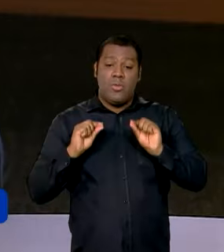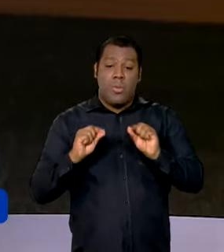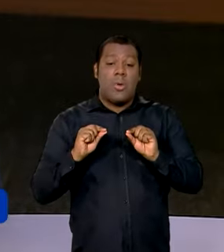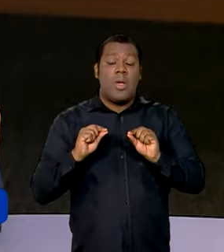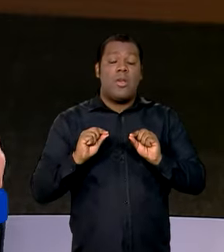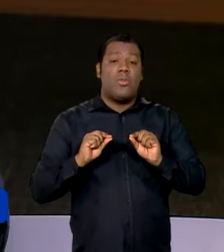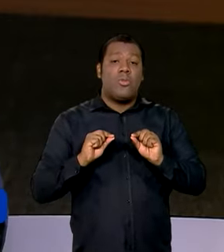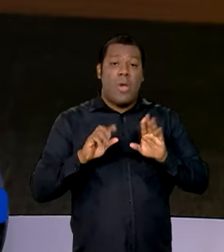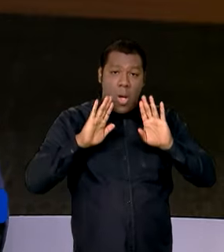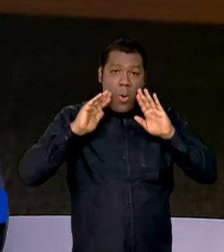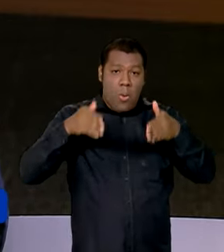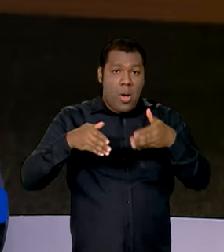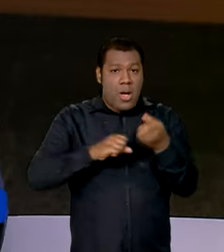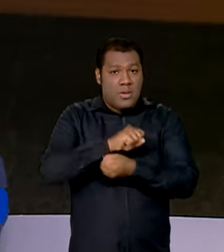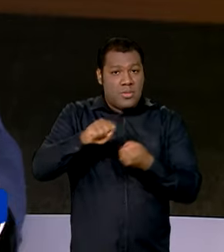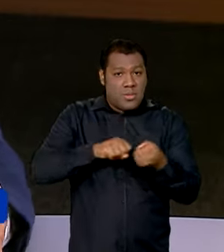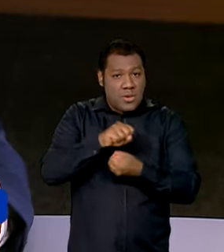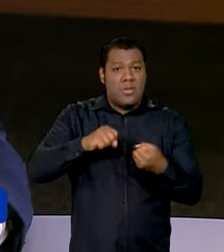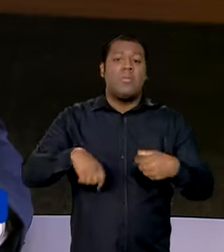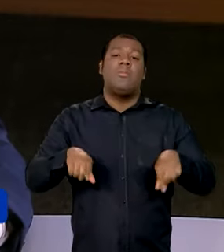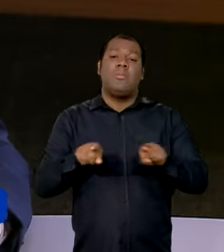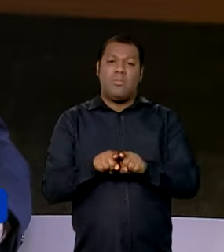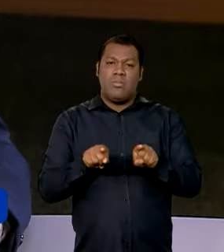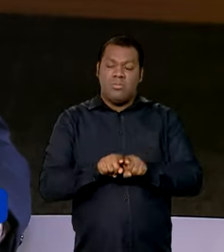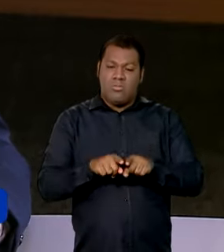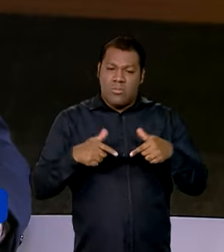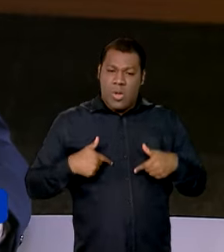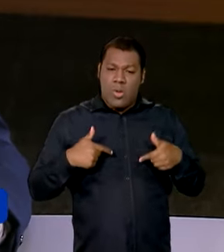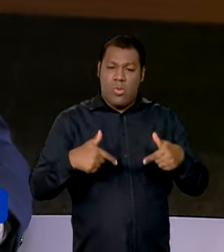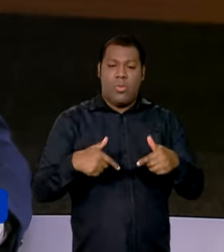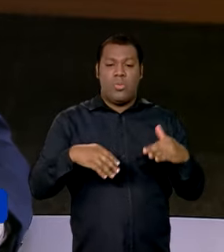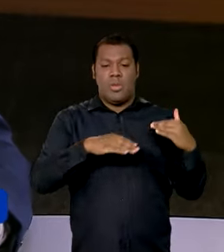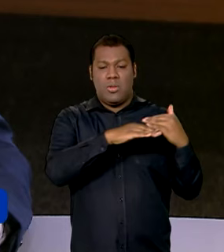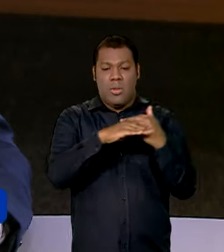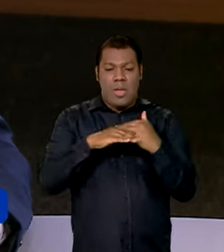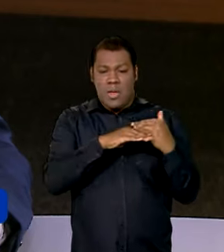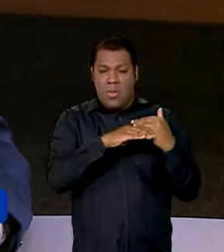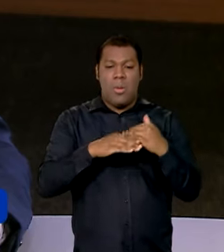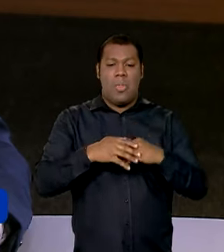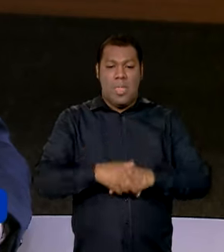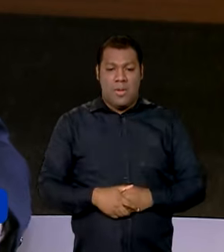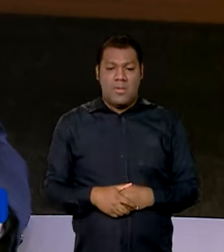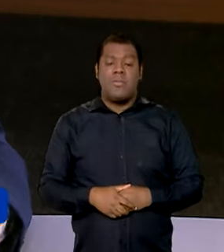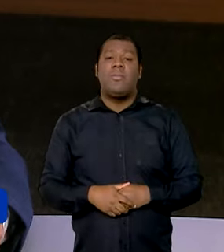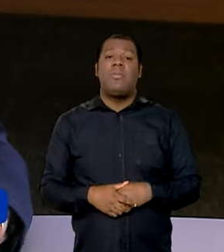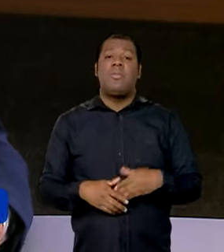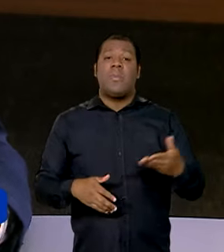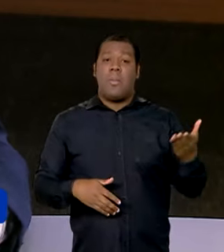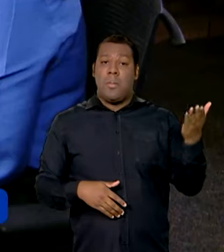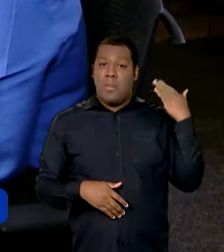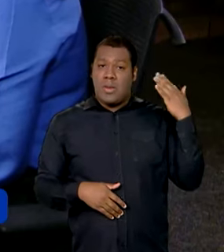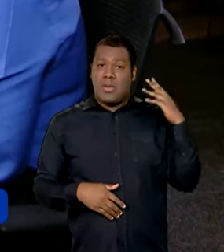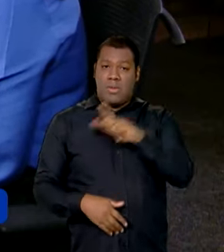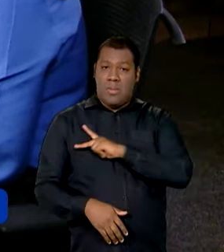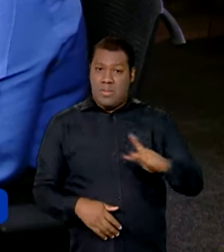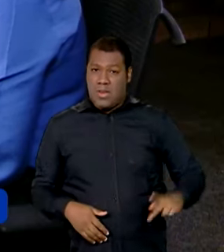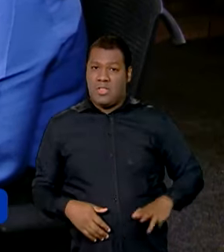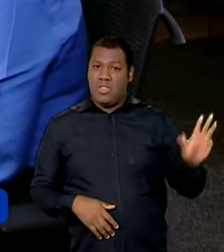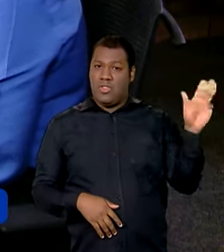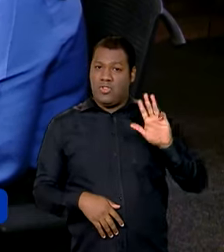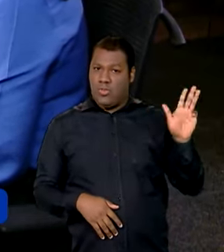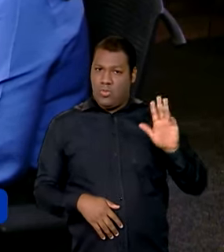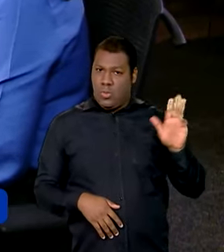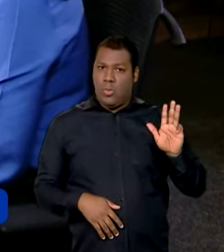diminuir desigualdades ele tem batido isso inclusive no G7 e ele foi muito duro agora no